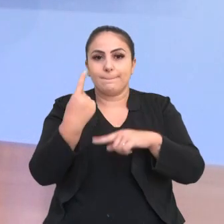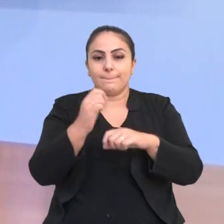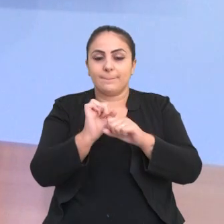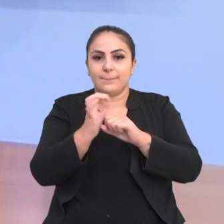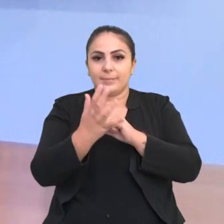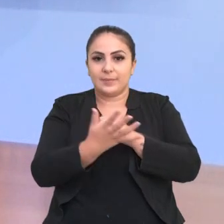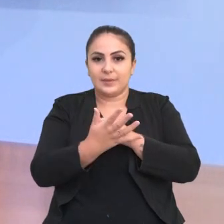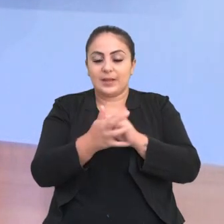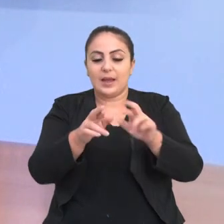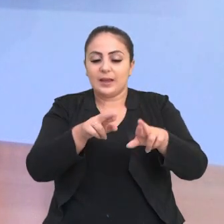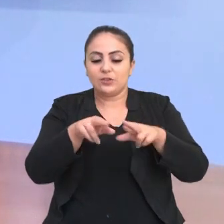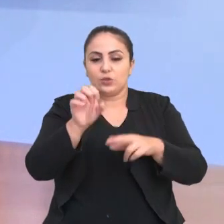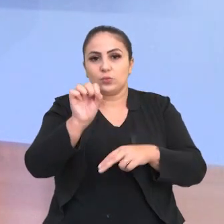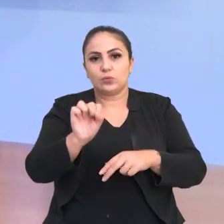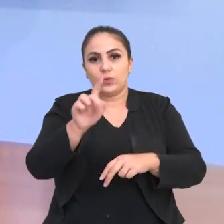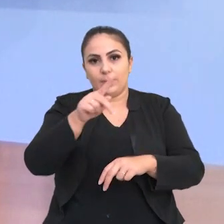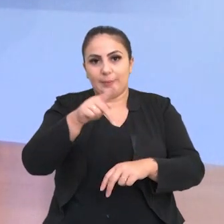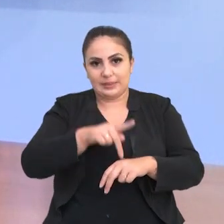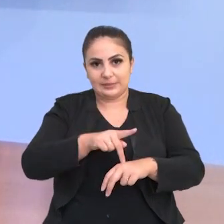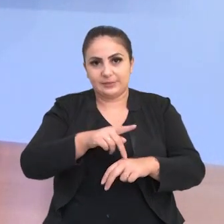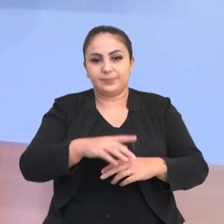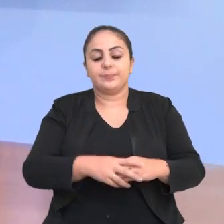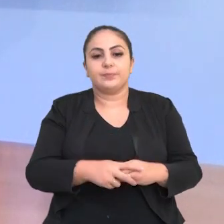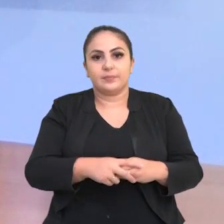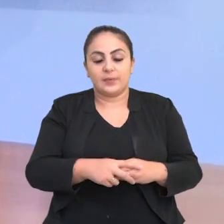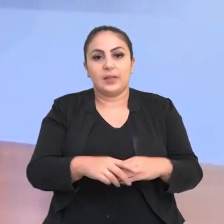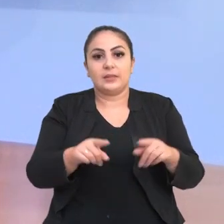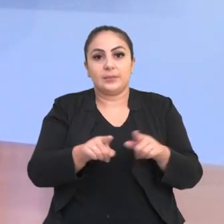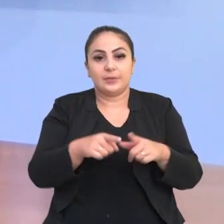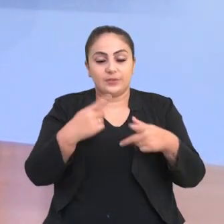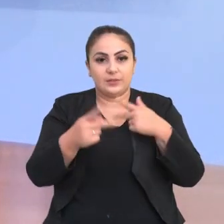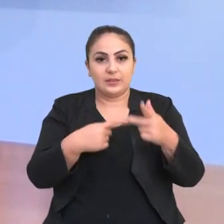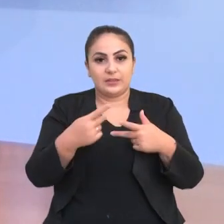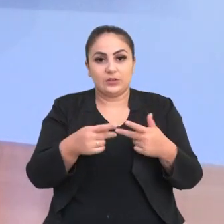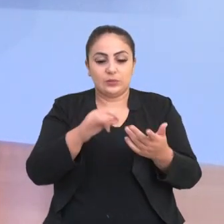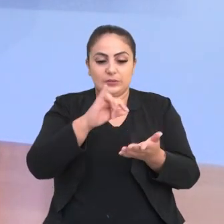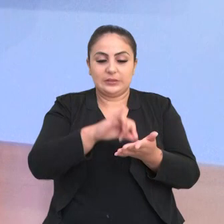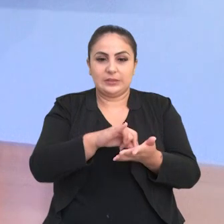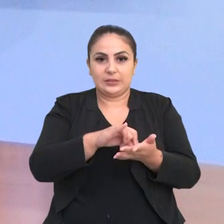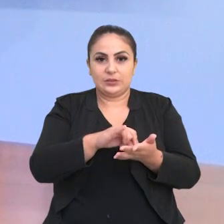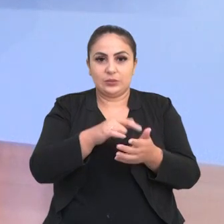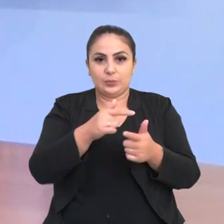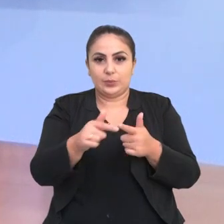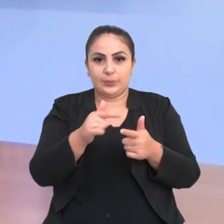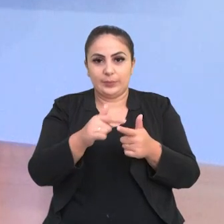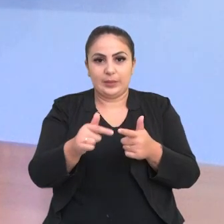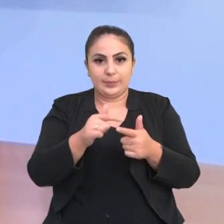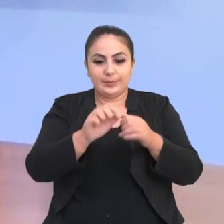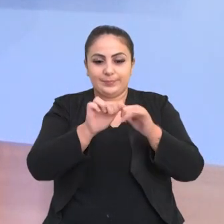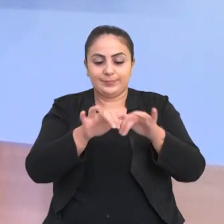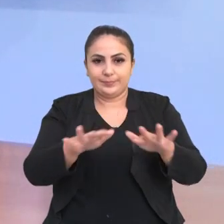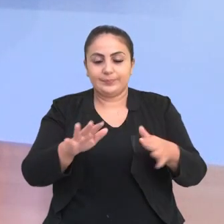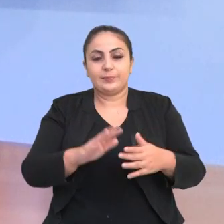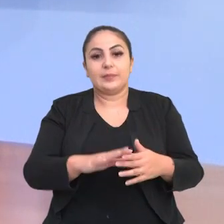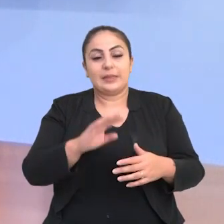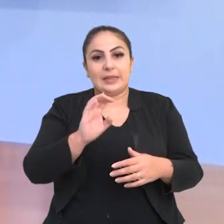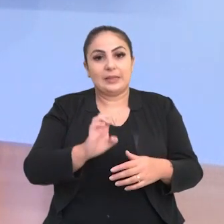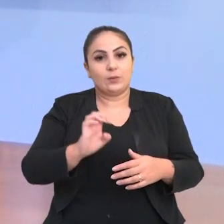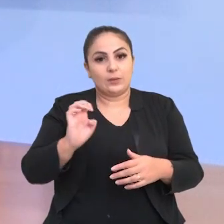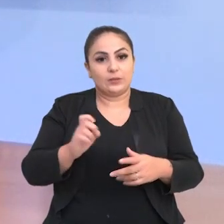de enfrentamento à pandemia na região sul do país, considerada o epicentro da crise